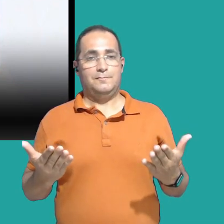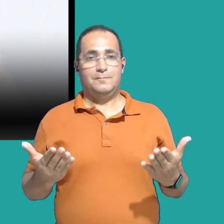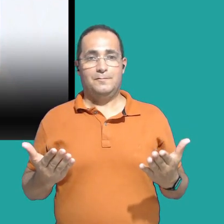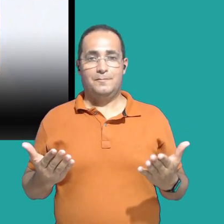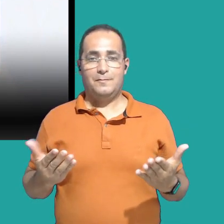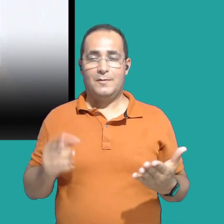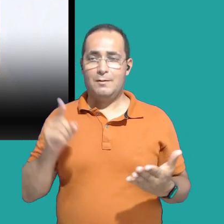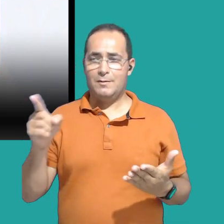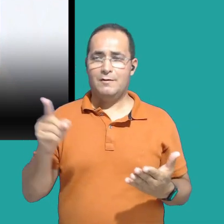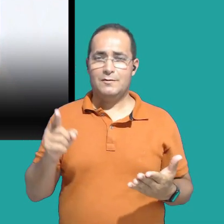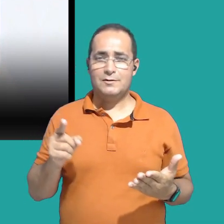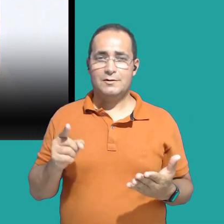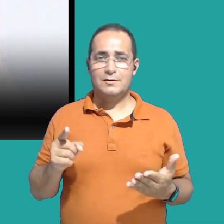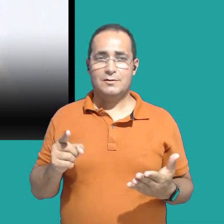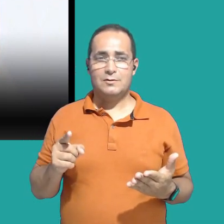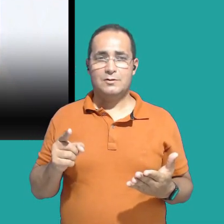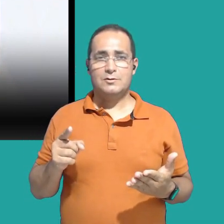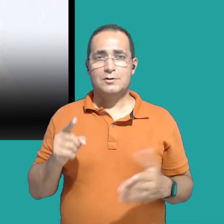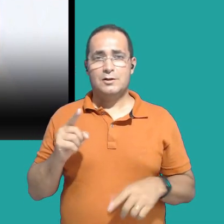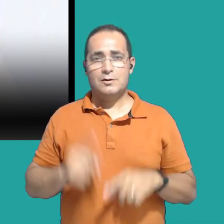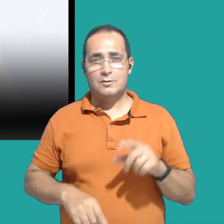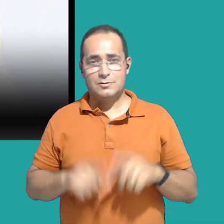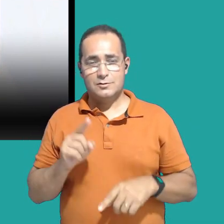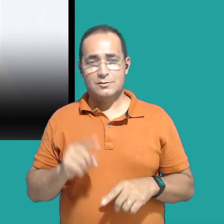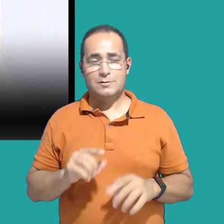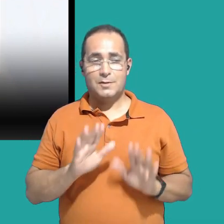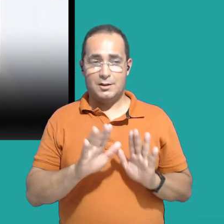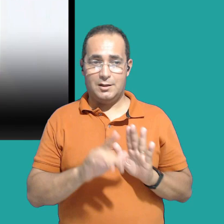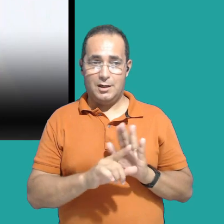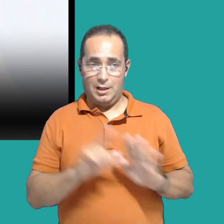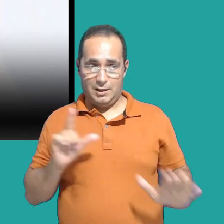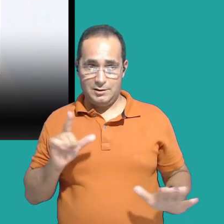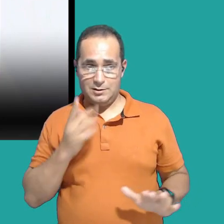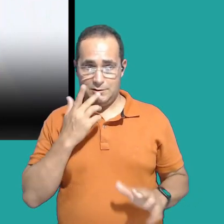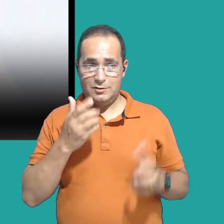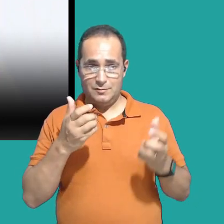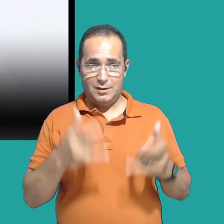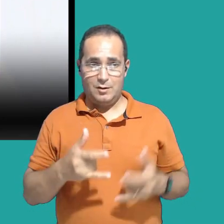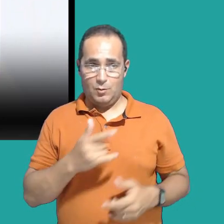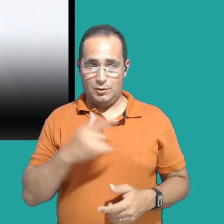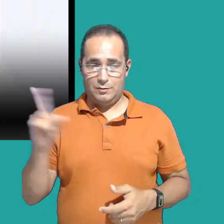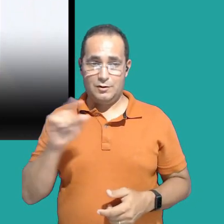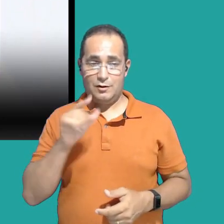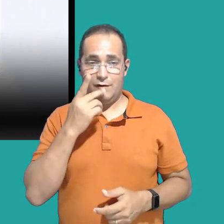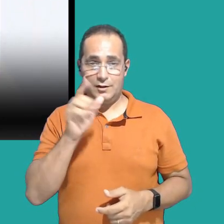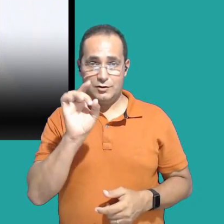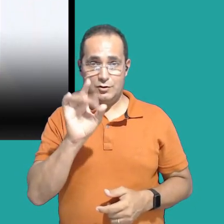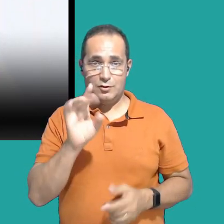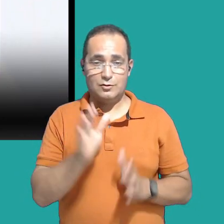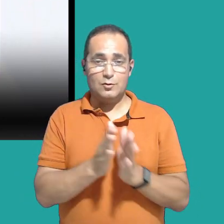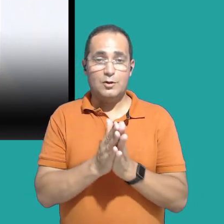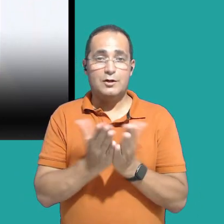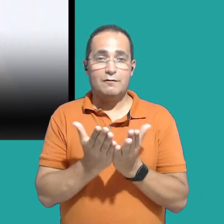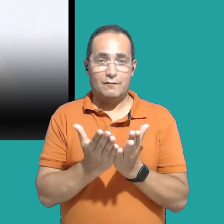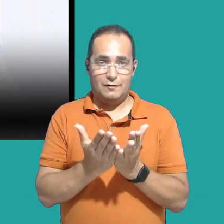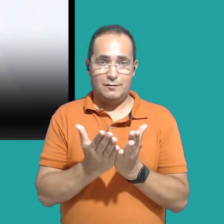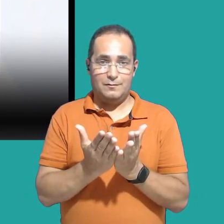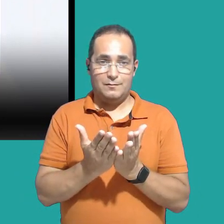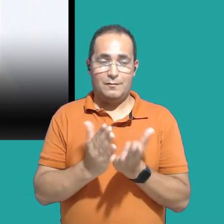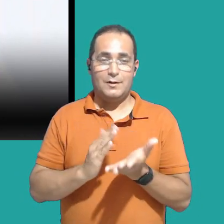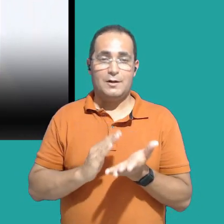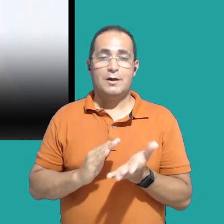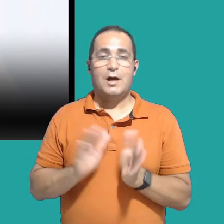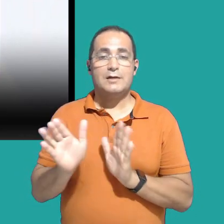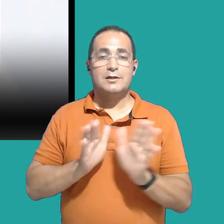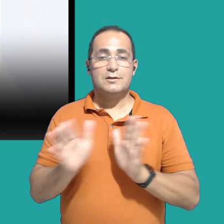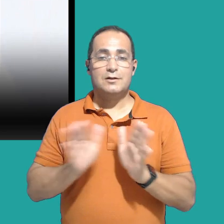acessibilidade que você se surpreendeu, assim, para você, seja em forma de recurso... Antes disso, deixa eu explicar outra coisa, que eu falei só do livro,